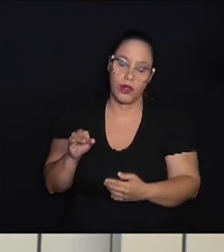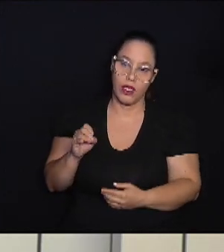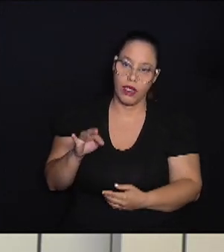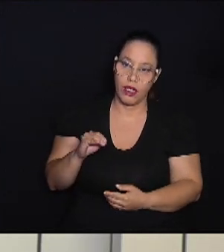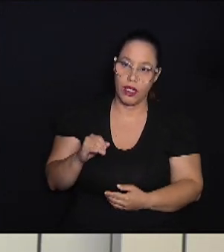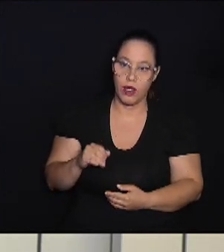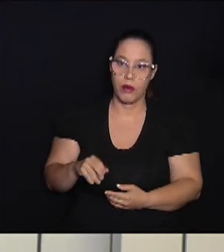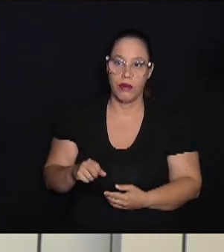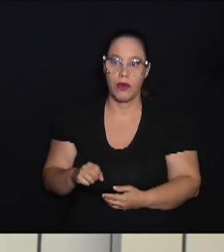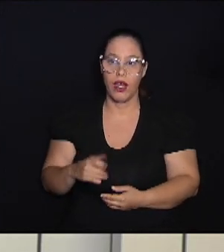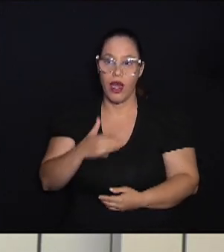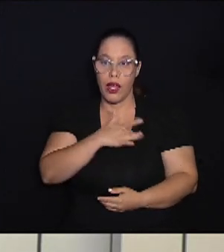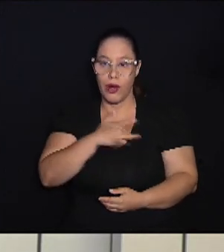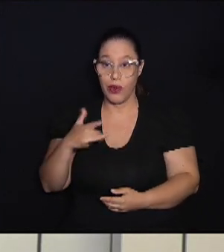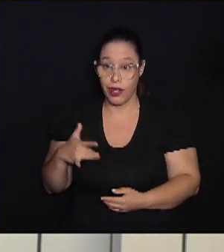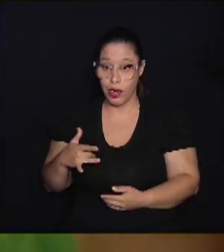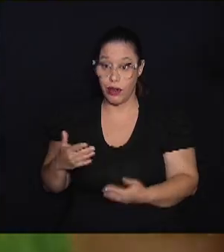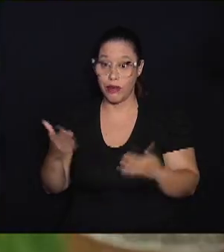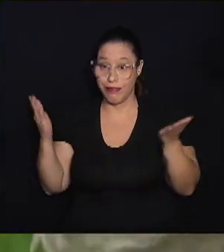Agora.